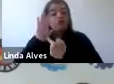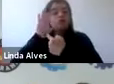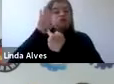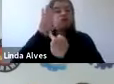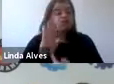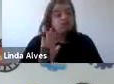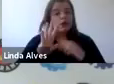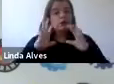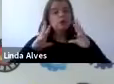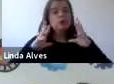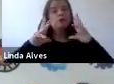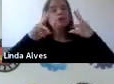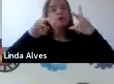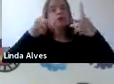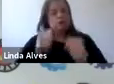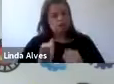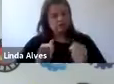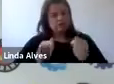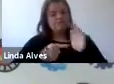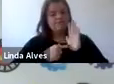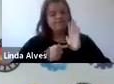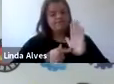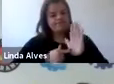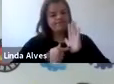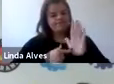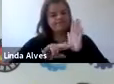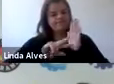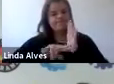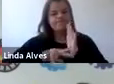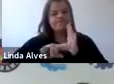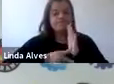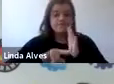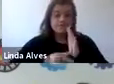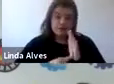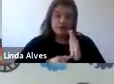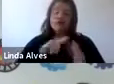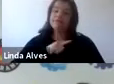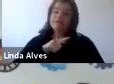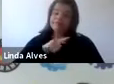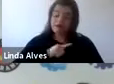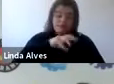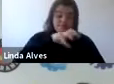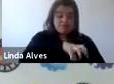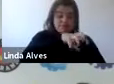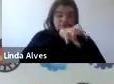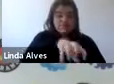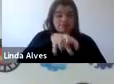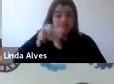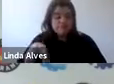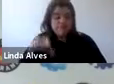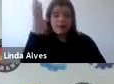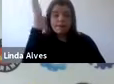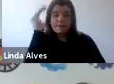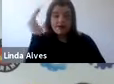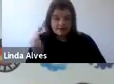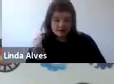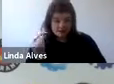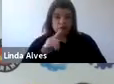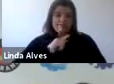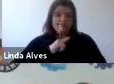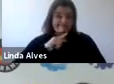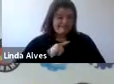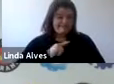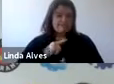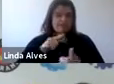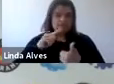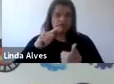representantes sindicais de todo o Brasil, onde há plantas da Volkswagen, que é São Paulo,